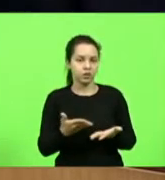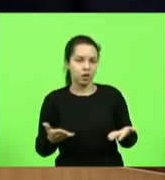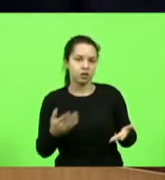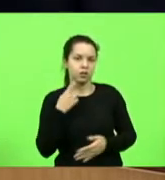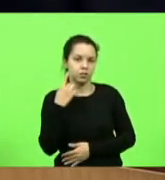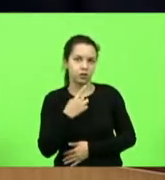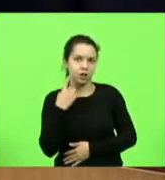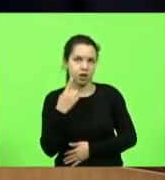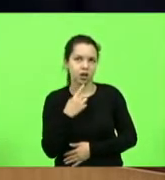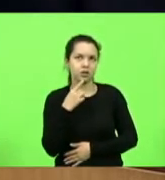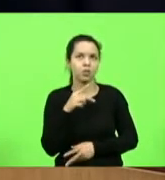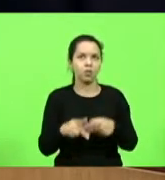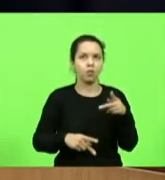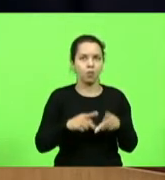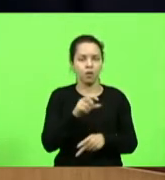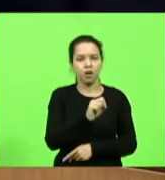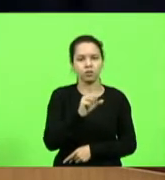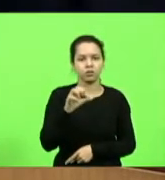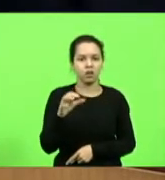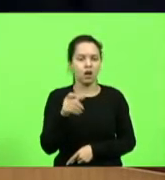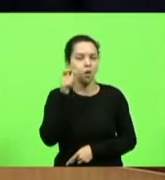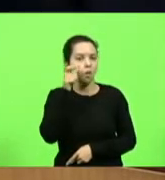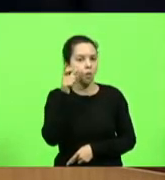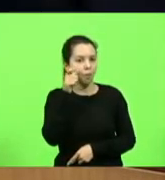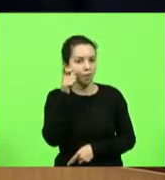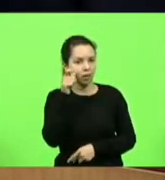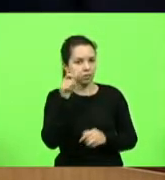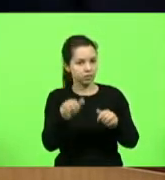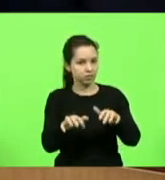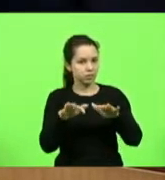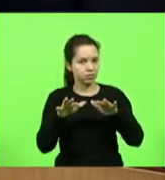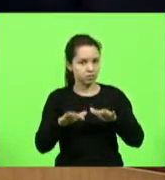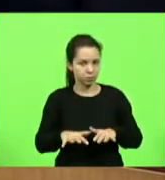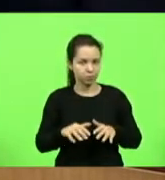deputadas, estimados catarinenses que nos acompanham na sessão,